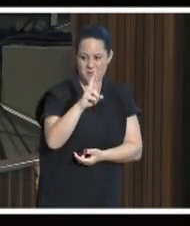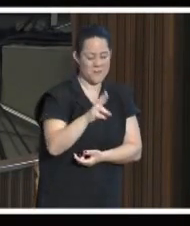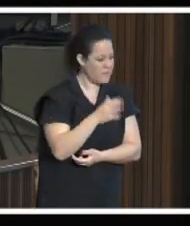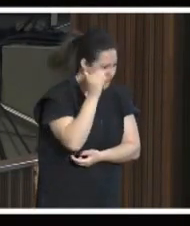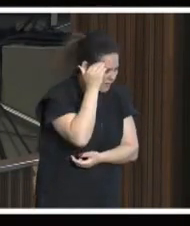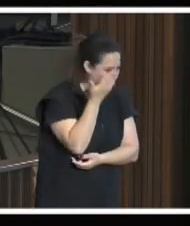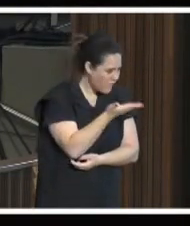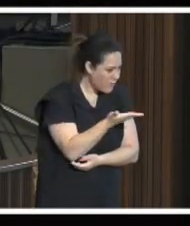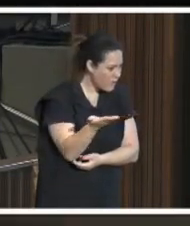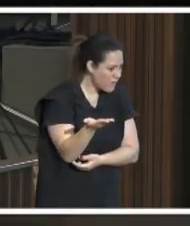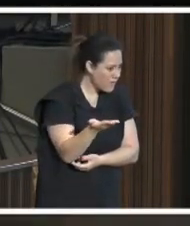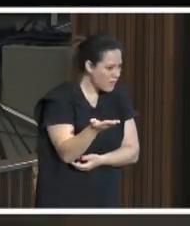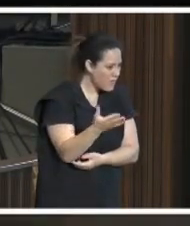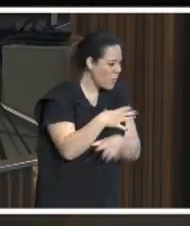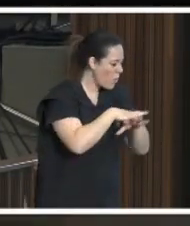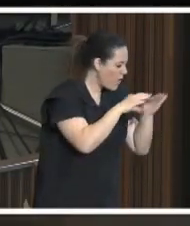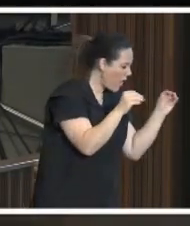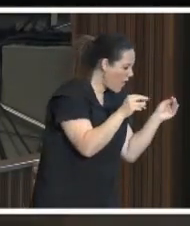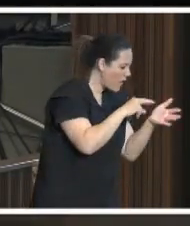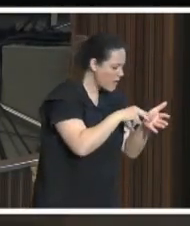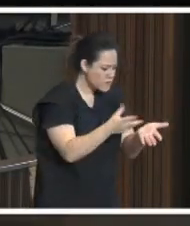entendendo?